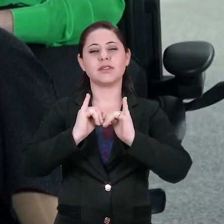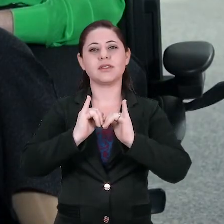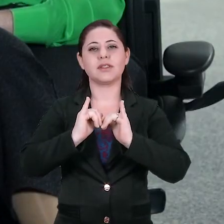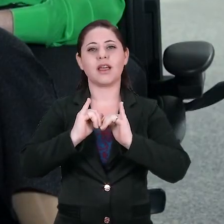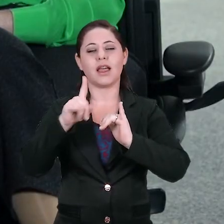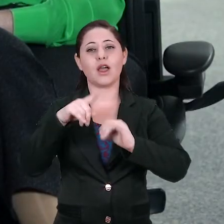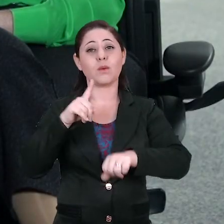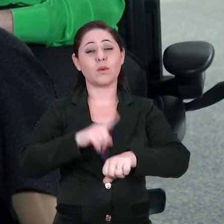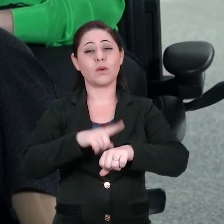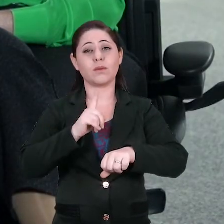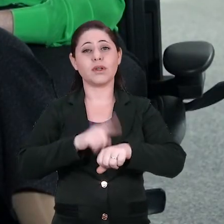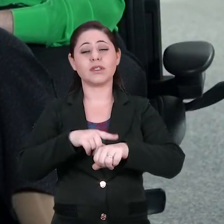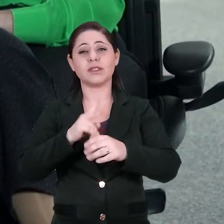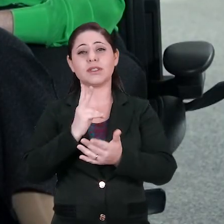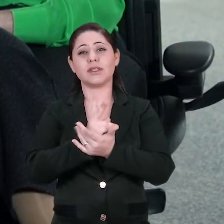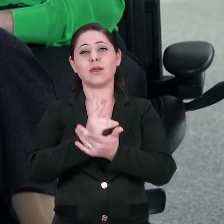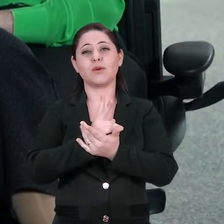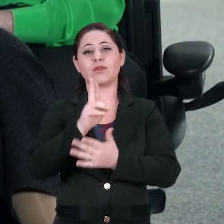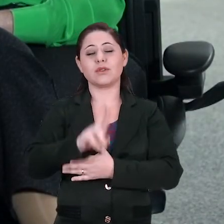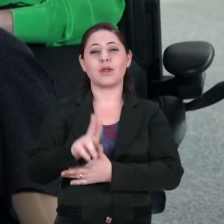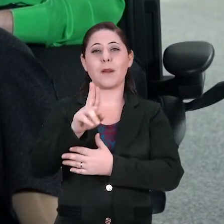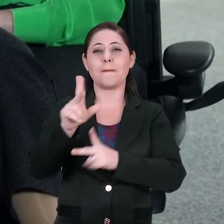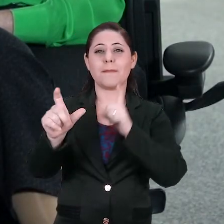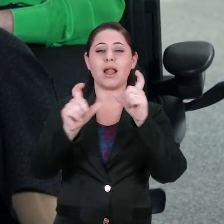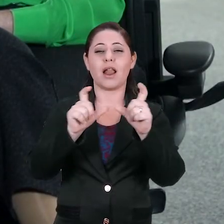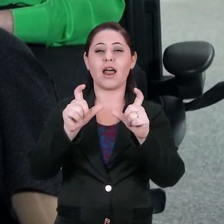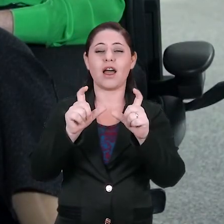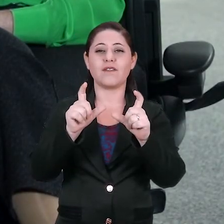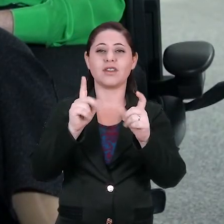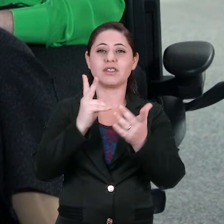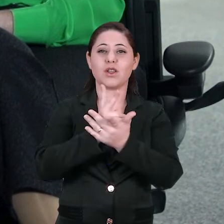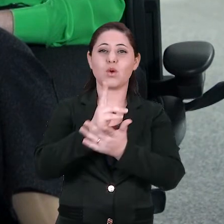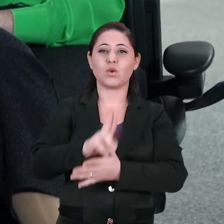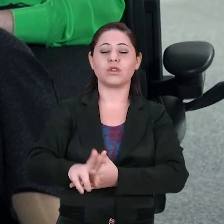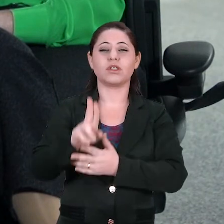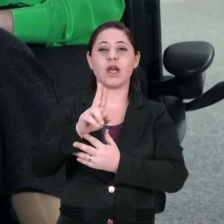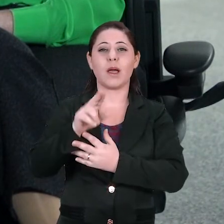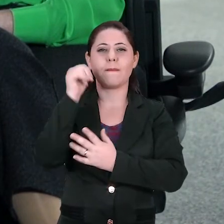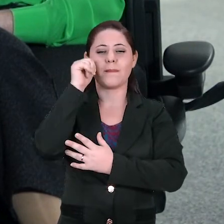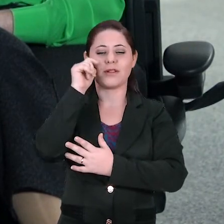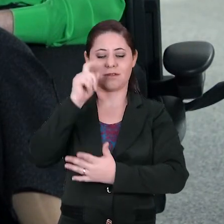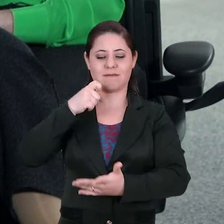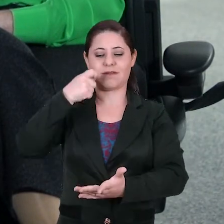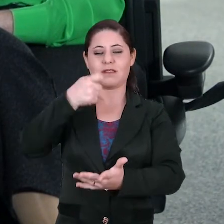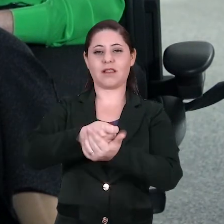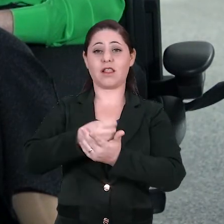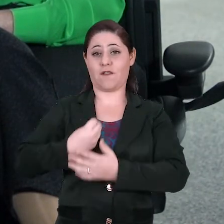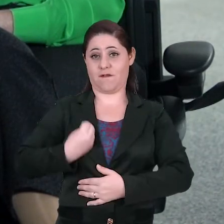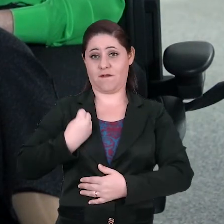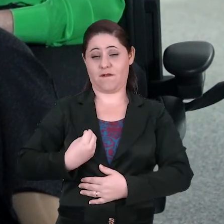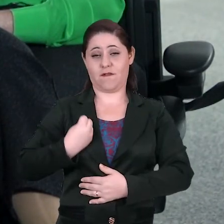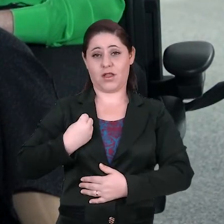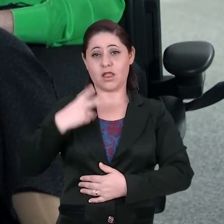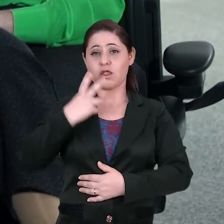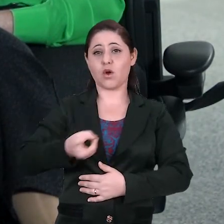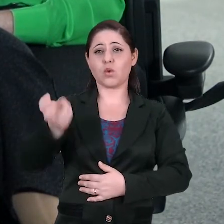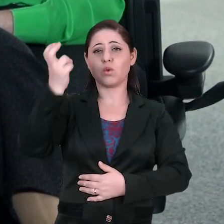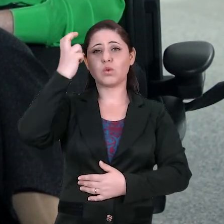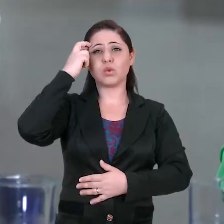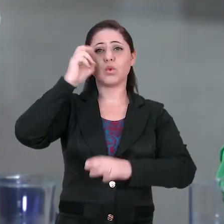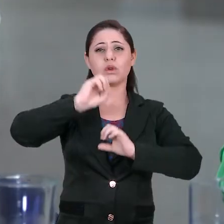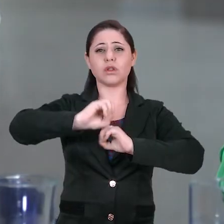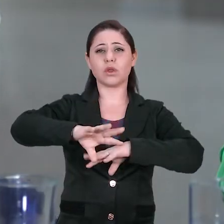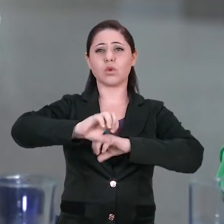que, usar a palavra que está muito na moda, né? Mas no caso dela não é moda não. Uma mulher empoderada em todos os sentidos da vida, né? Na cultura, na